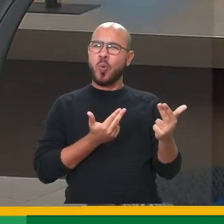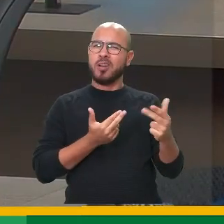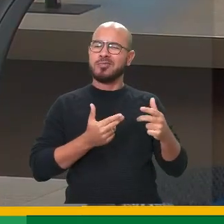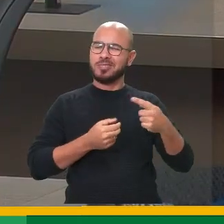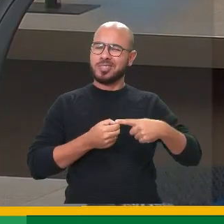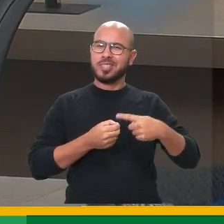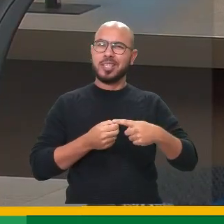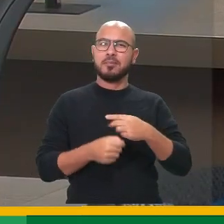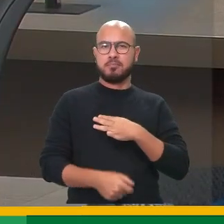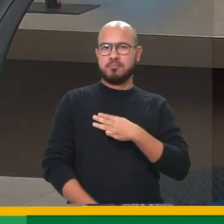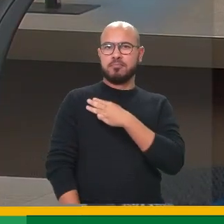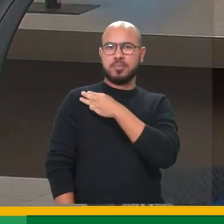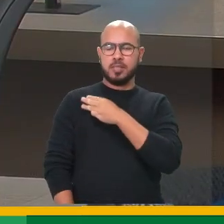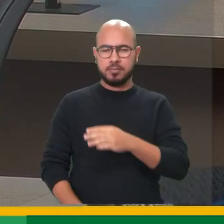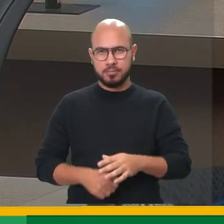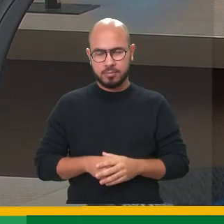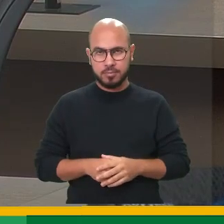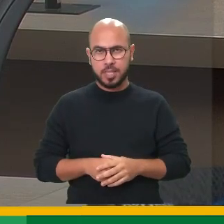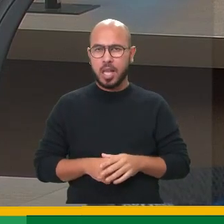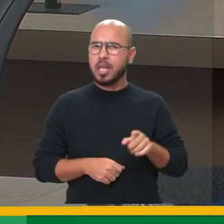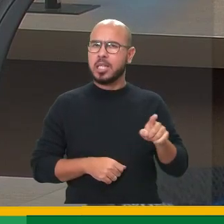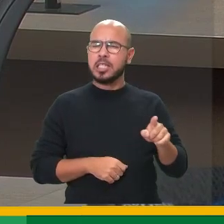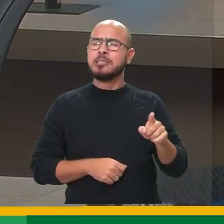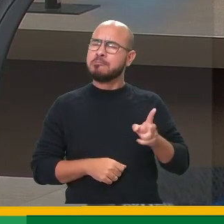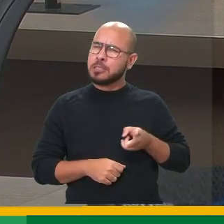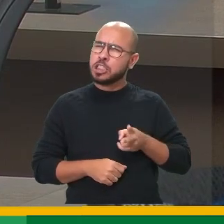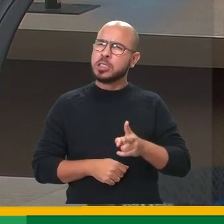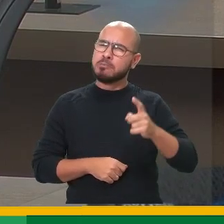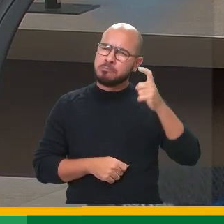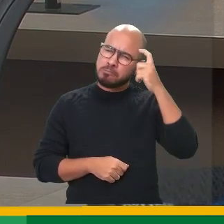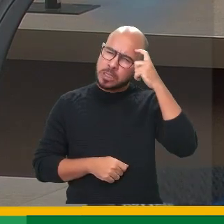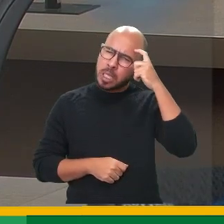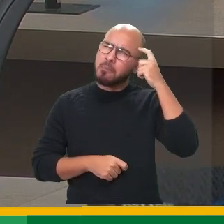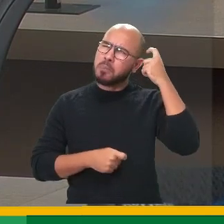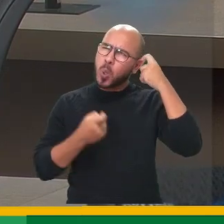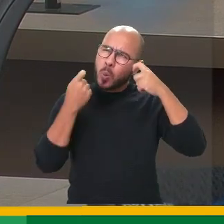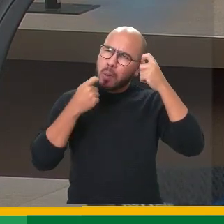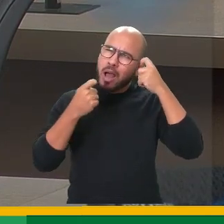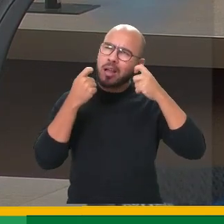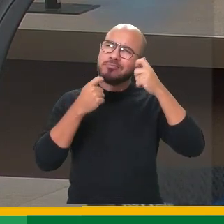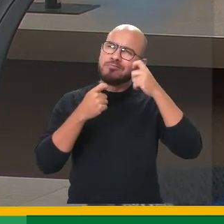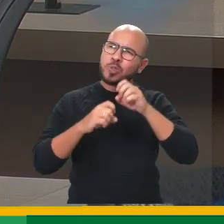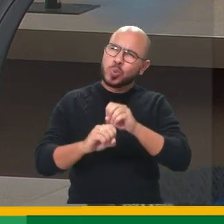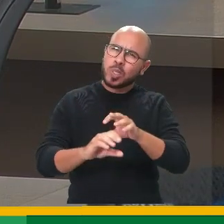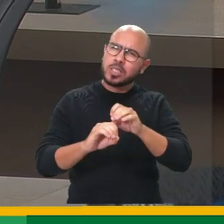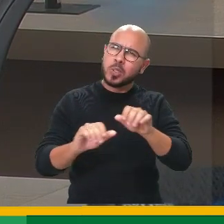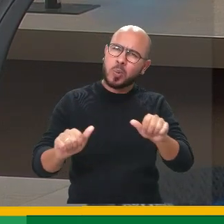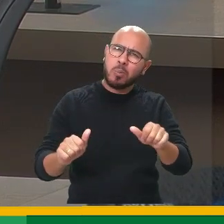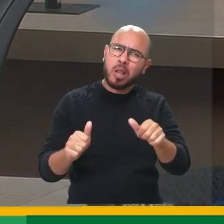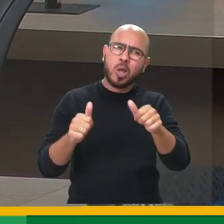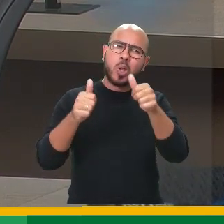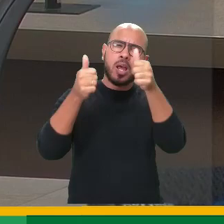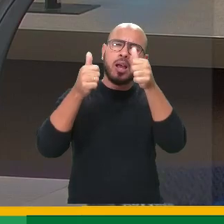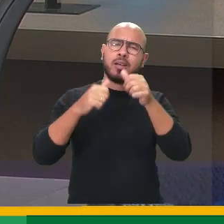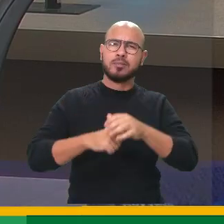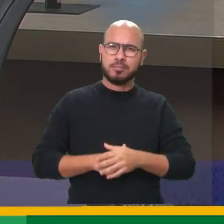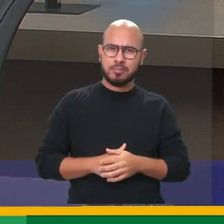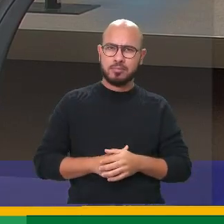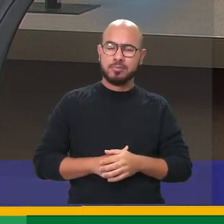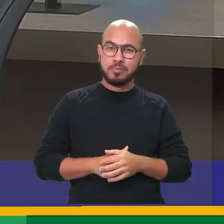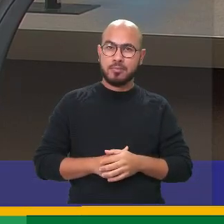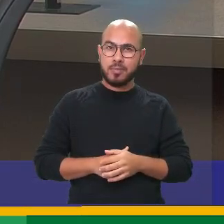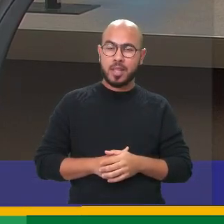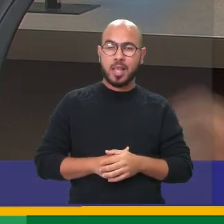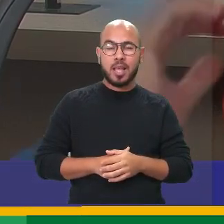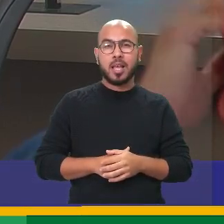teve sempre e uma preocupação grande com a educação a exemplo do se hoje nós